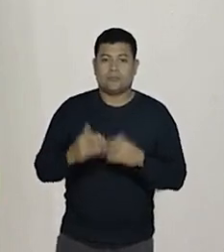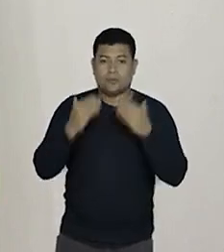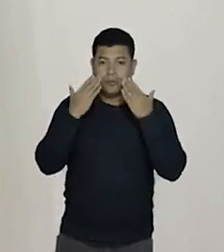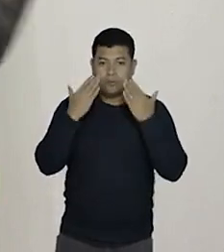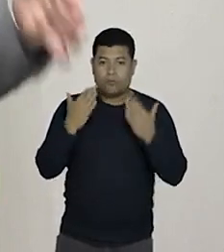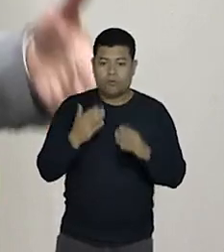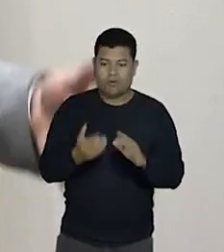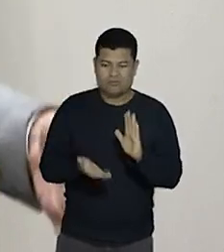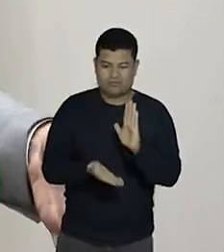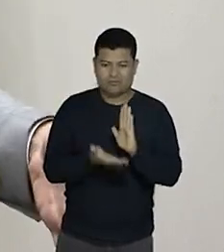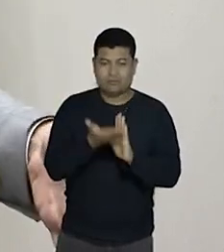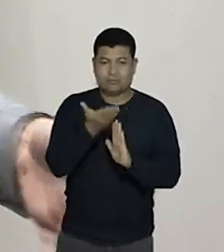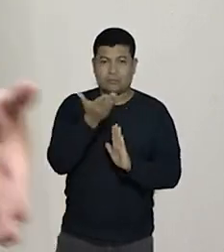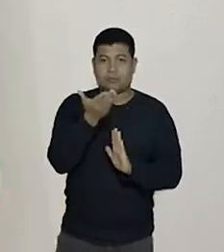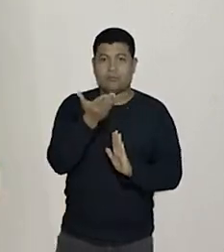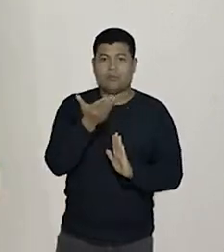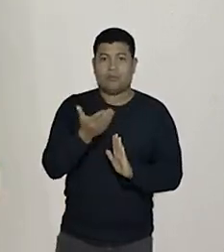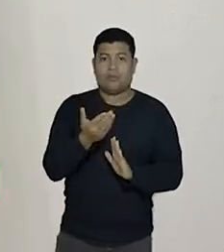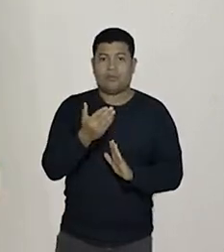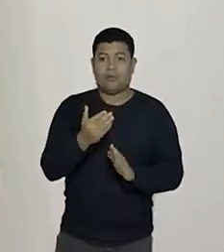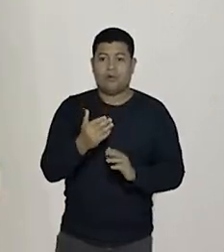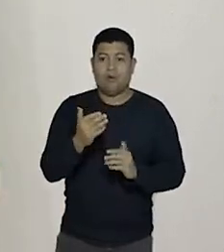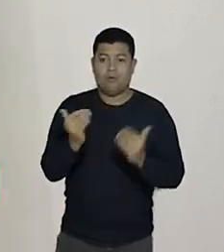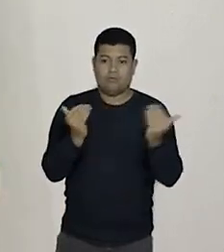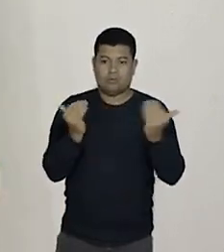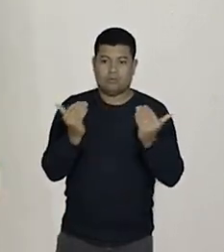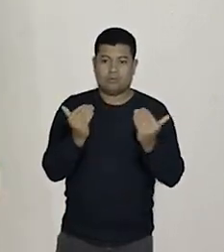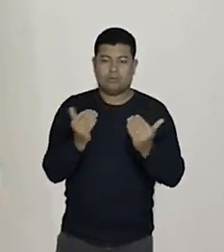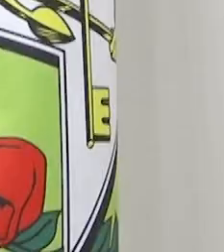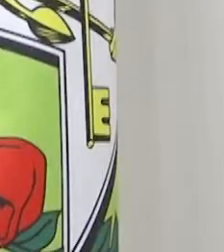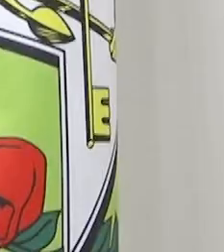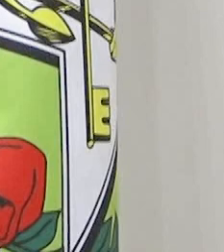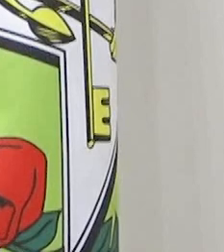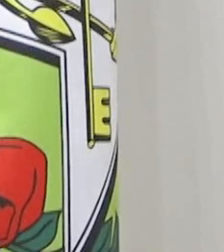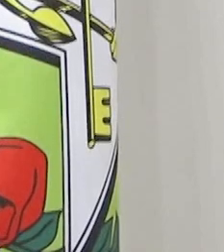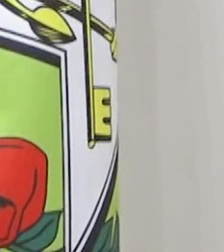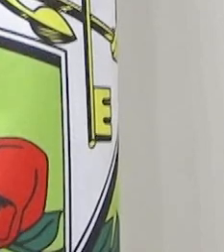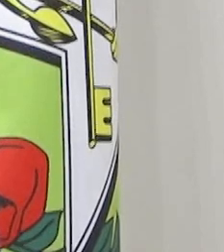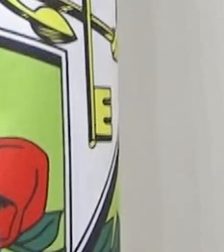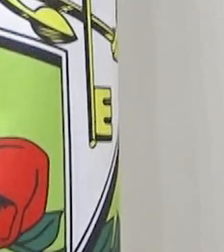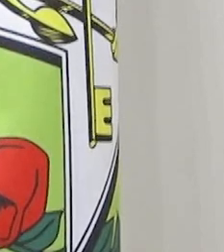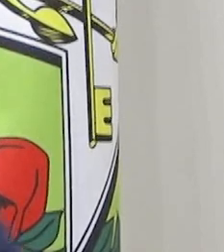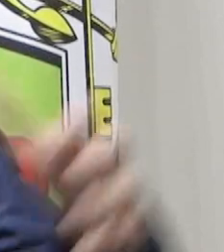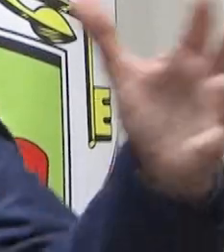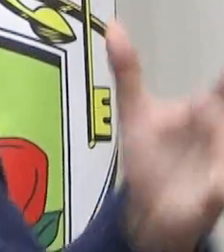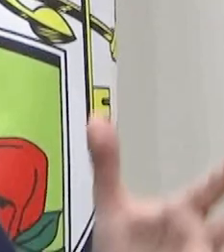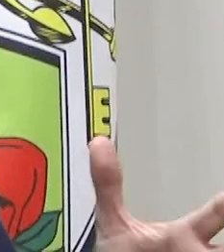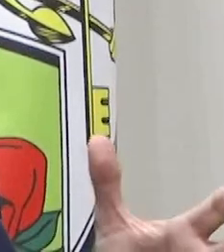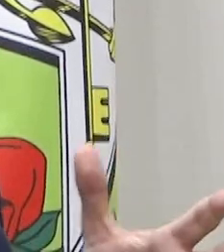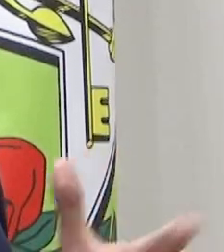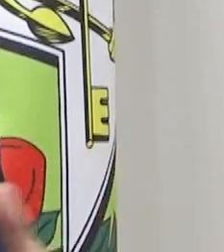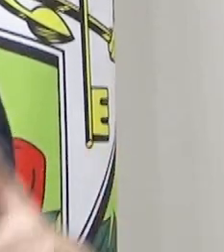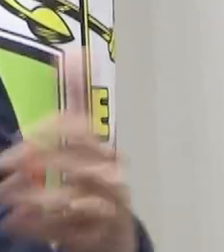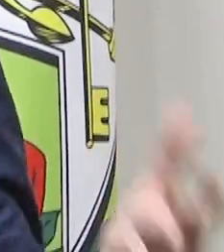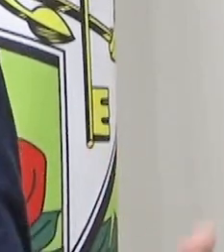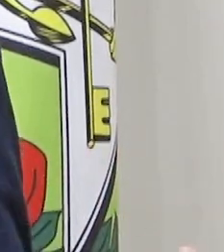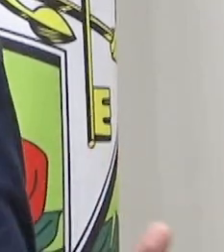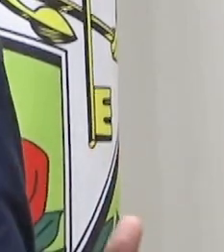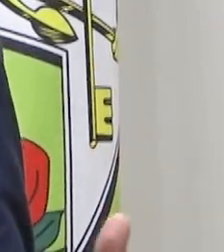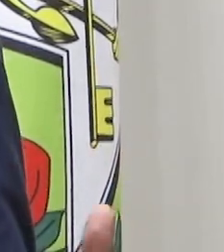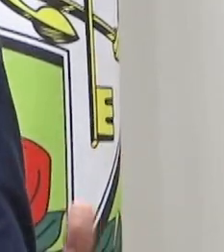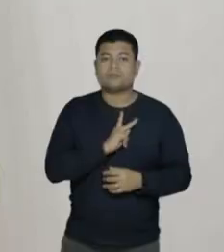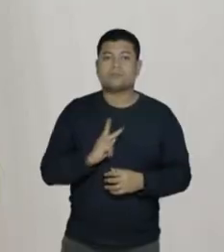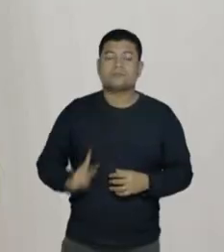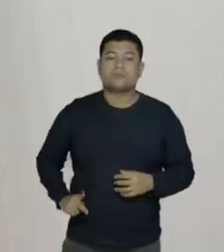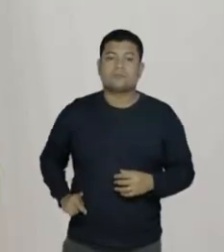quanto aumentou de Junho do ano passado para esse ano já o deputado Jair Mioto falou sobre o Censo demográfico